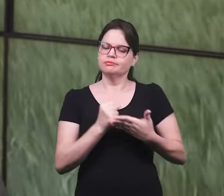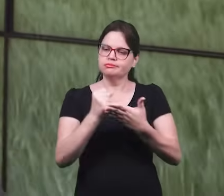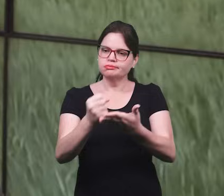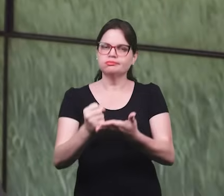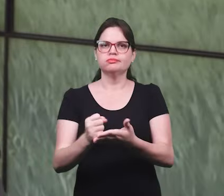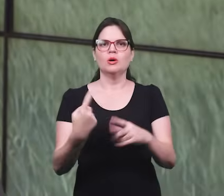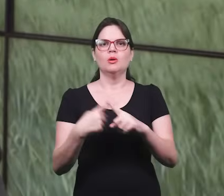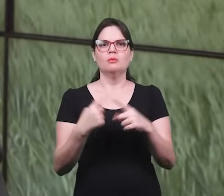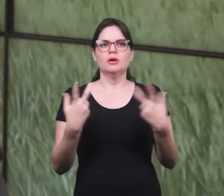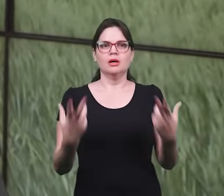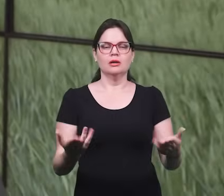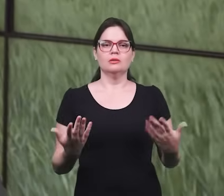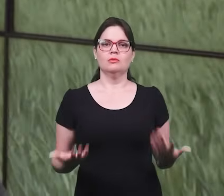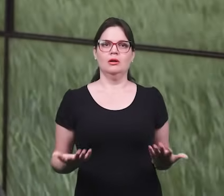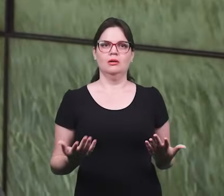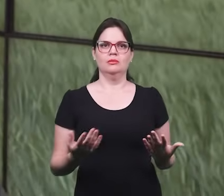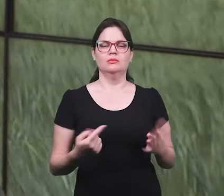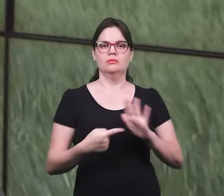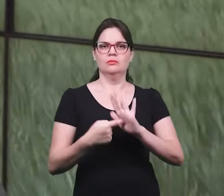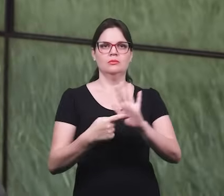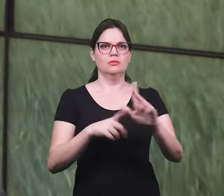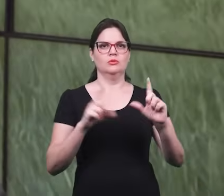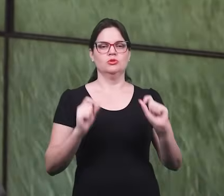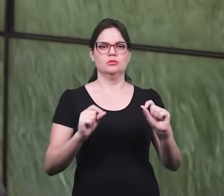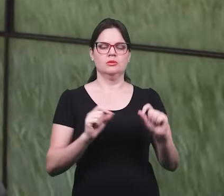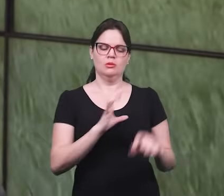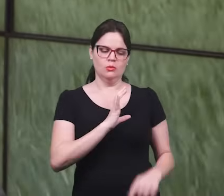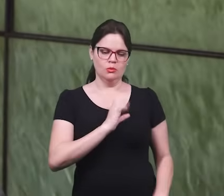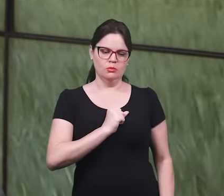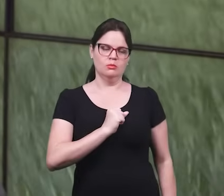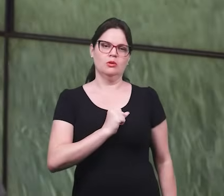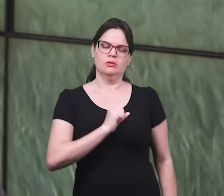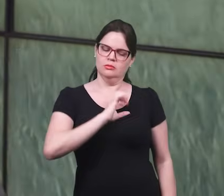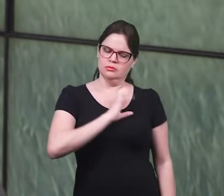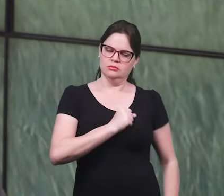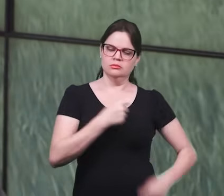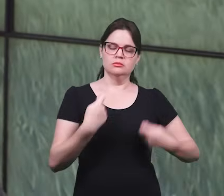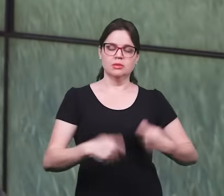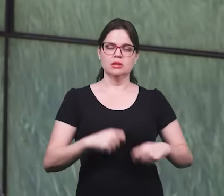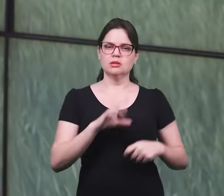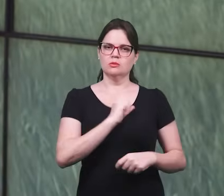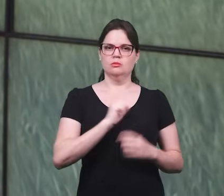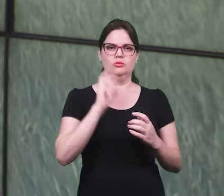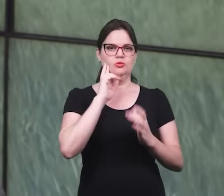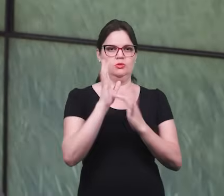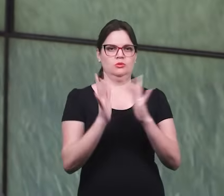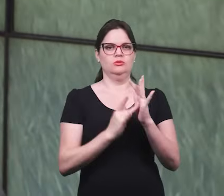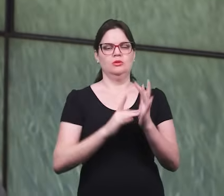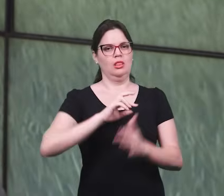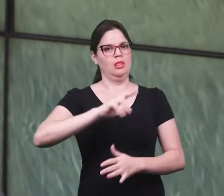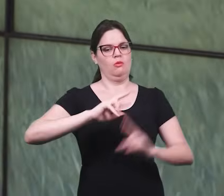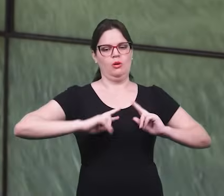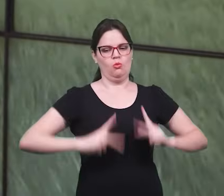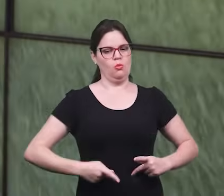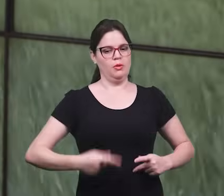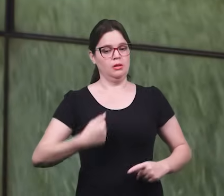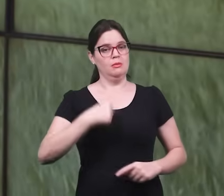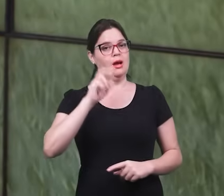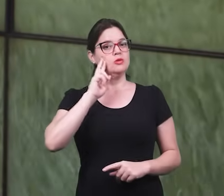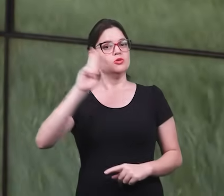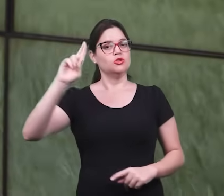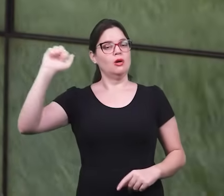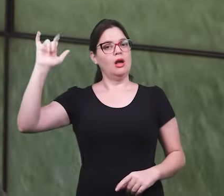corpo então suportar que a Bíblia nos orienta em amor nesse amor que é o amor de Jesus Cristo não é o amor humano mas é o amor de